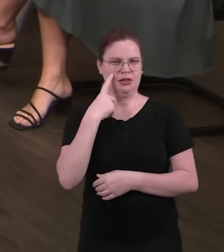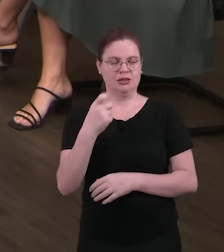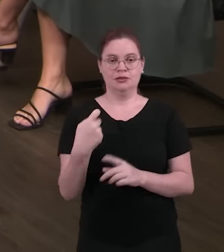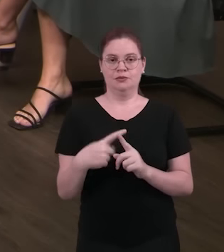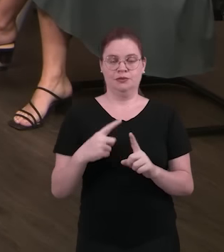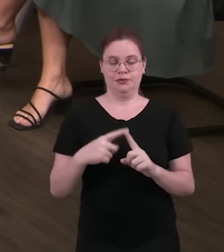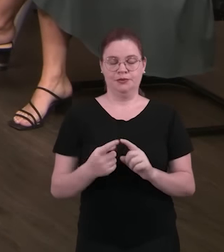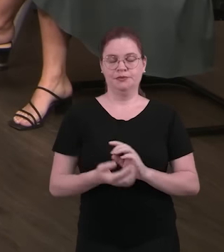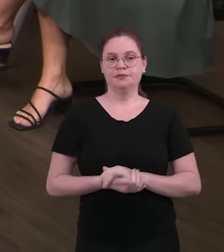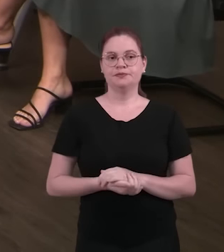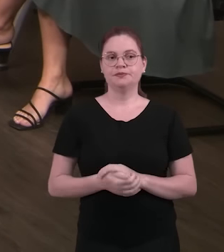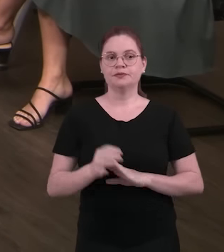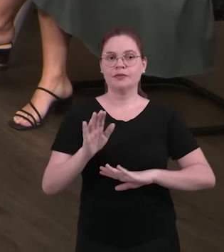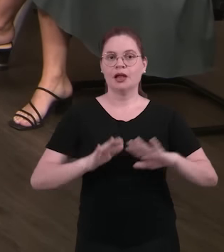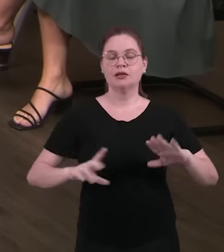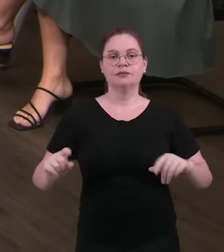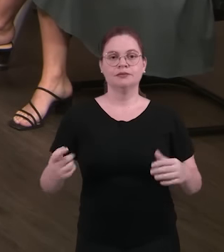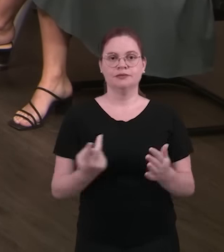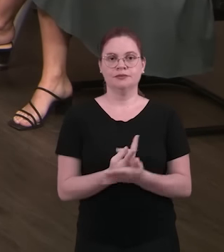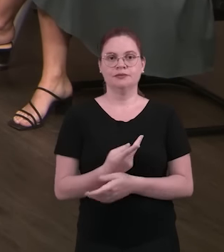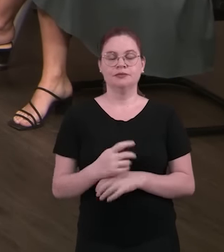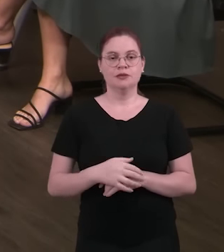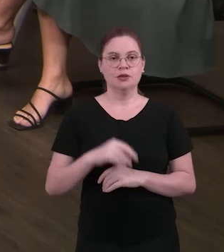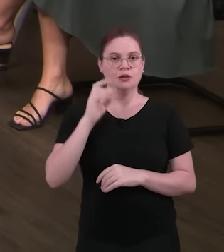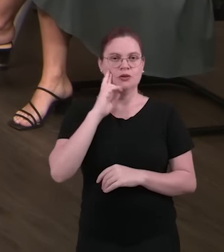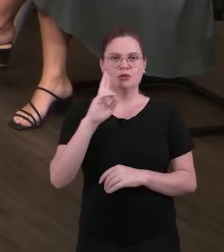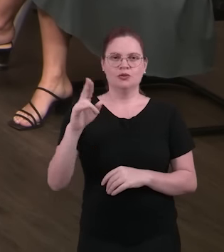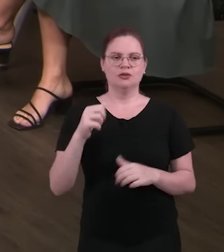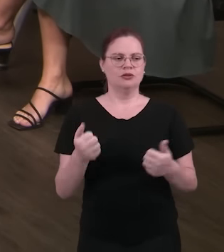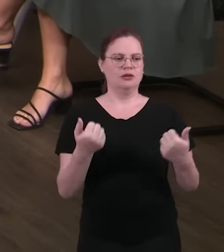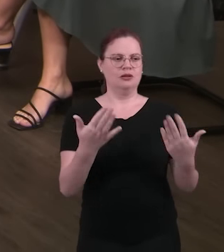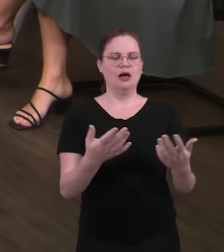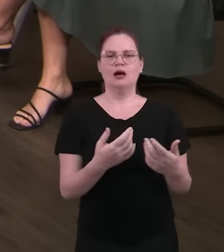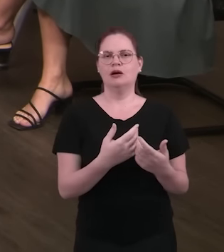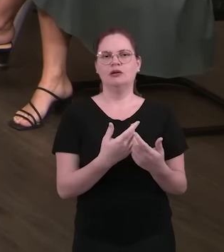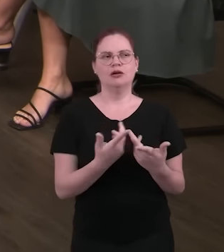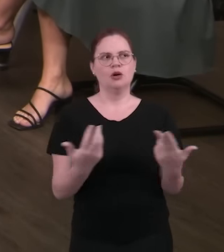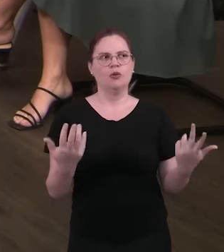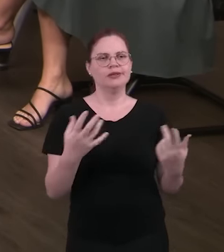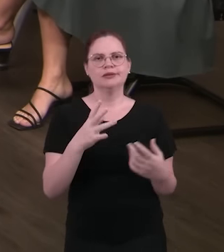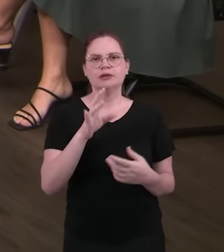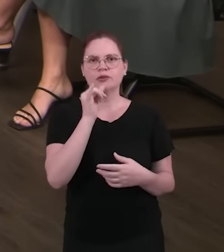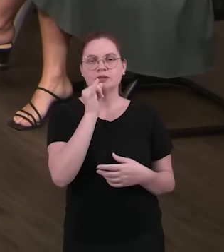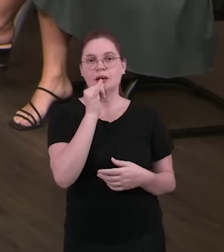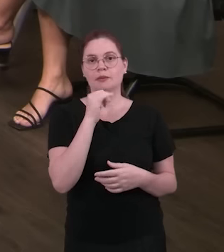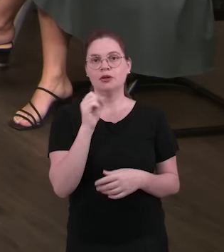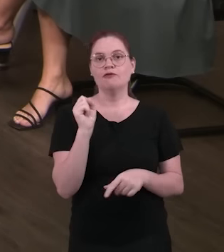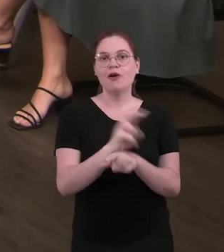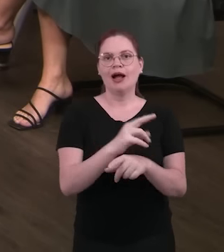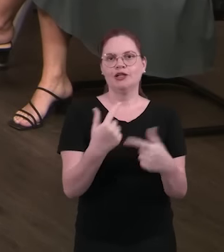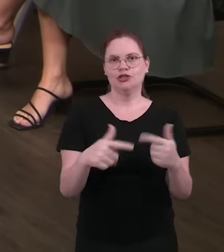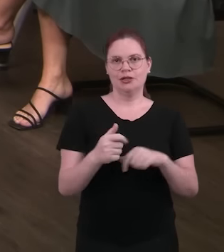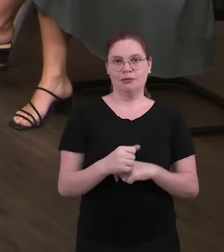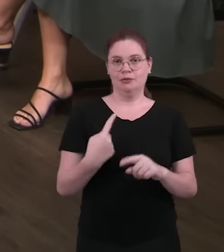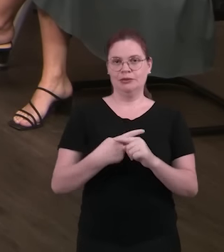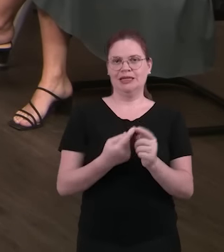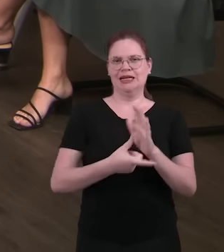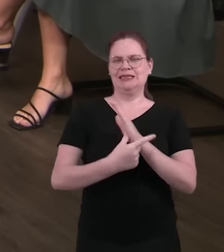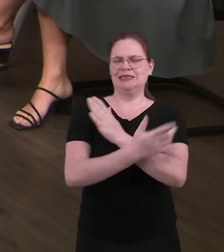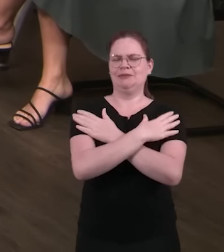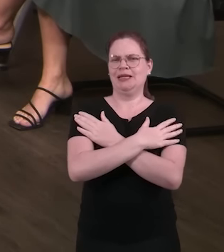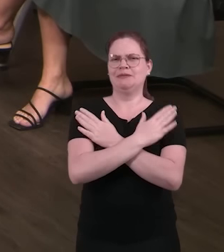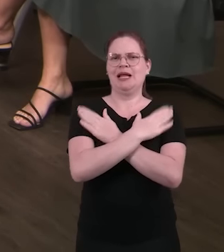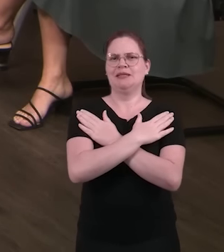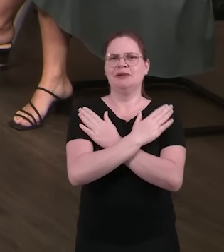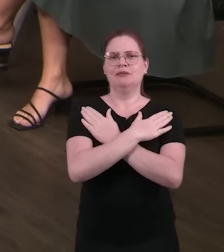quê? Às vezes o Senhor abre a porta para um servo de um emprego. Ele estava desempregado, aquela batalha, a igreja